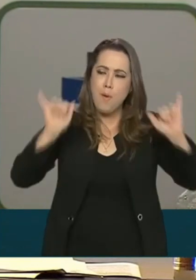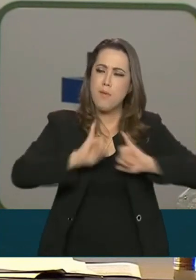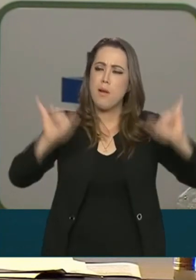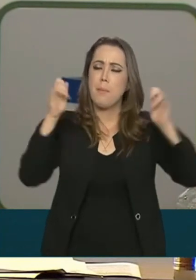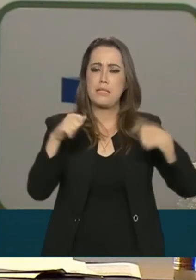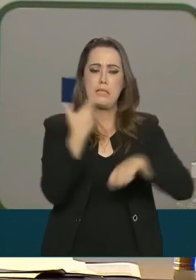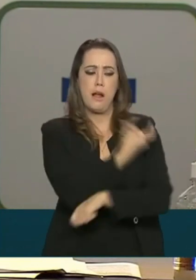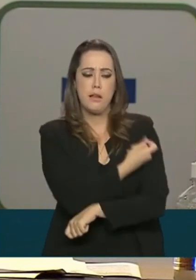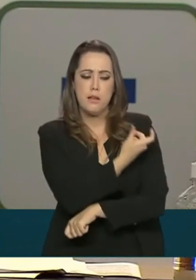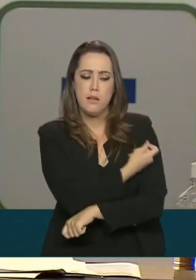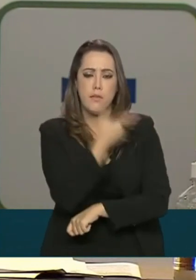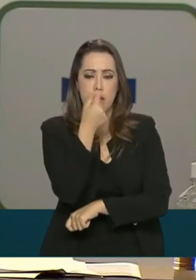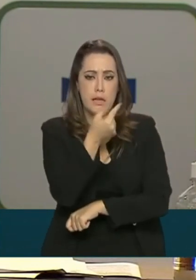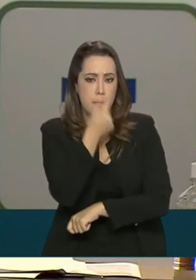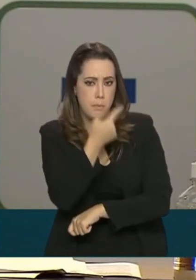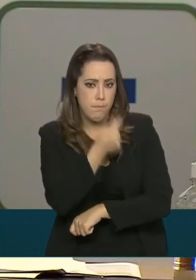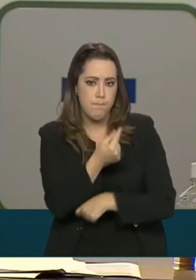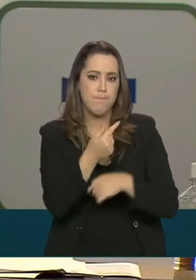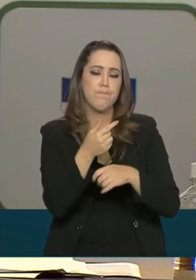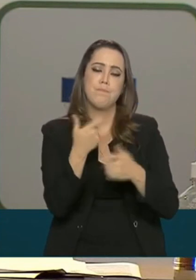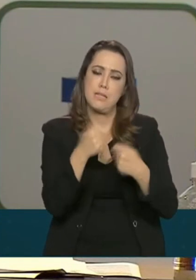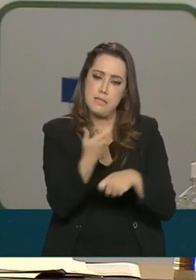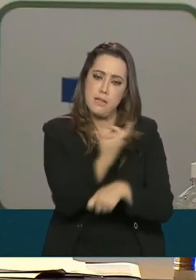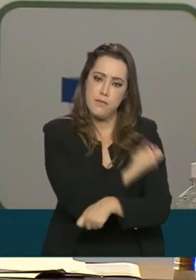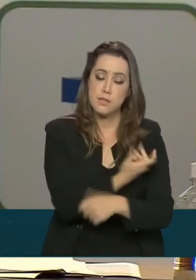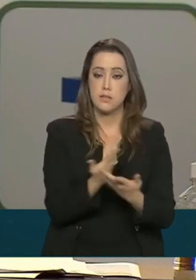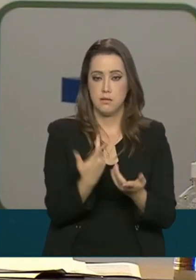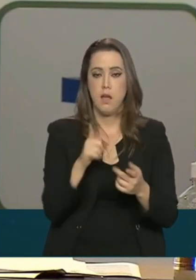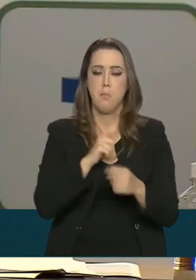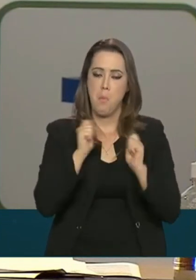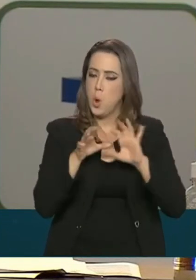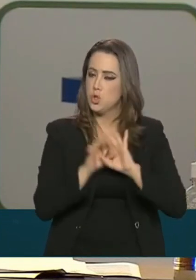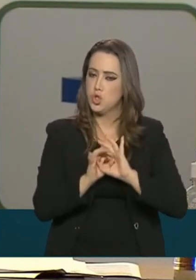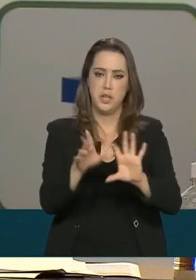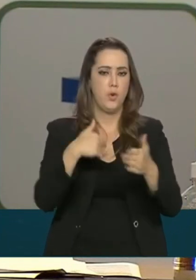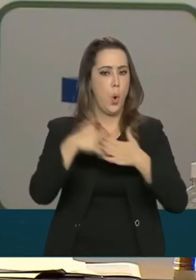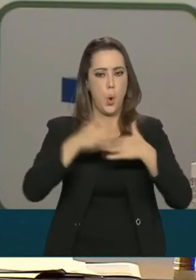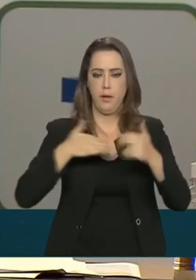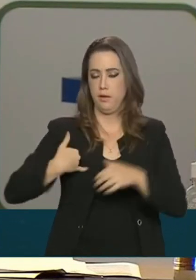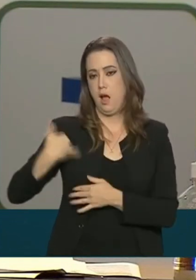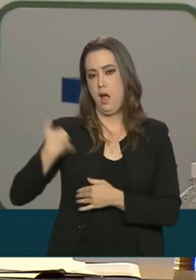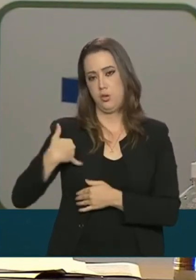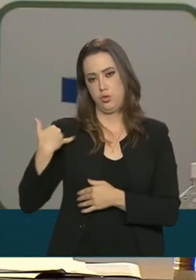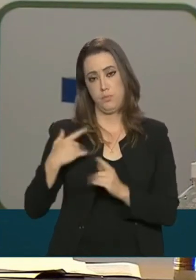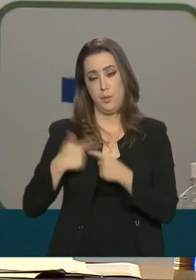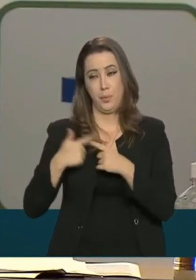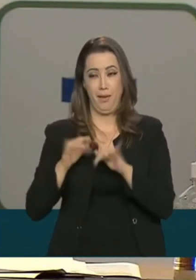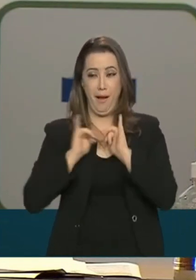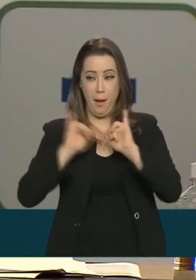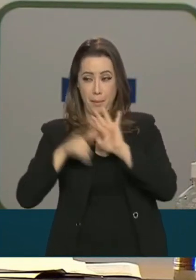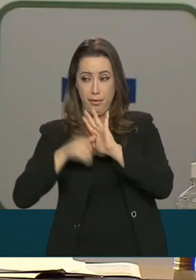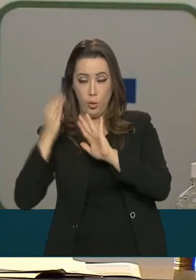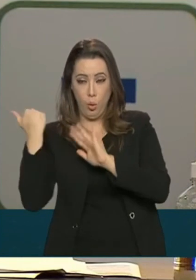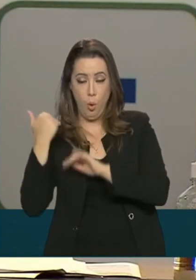gripe, para toda a população e enquanto durarem os estoques. A campanha se encerrou no